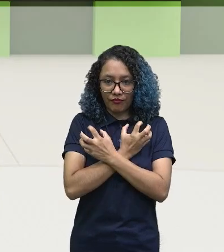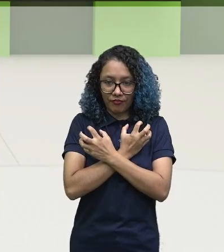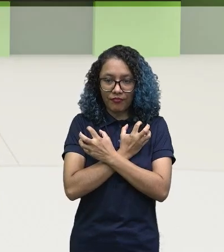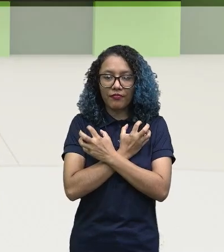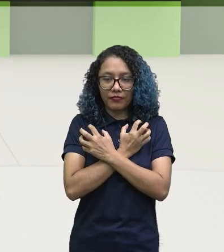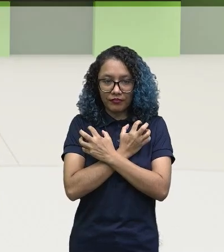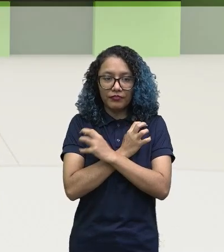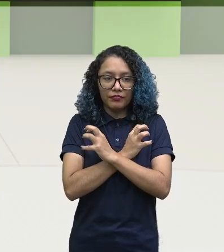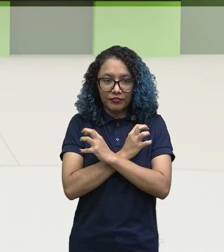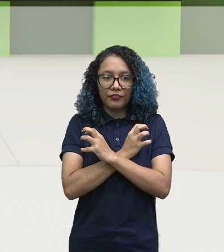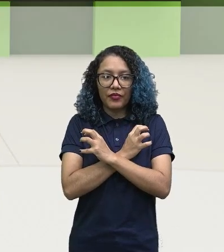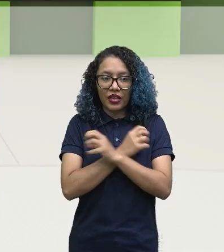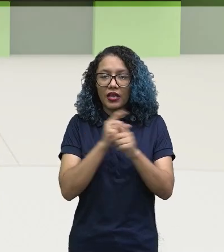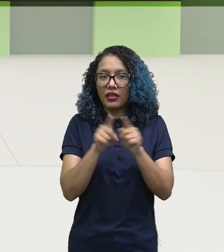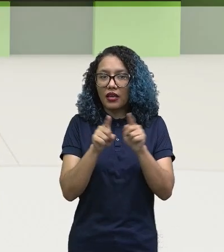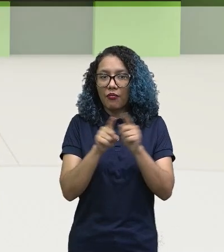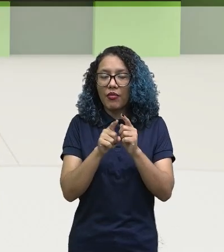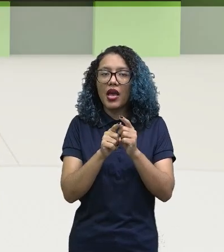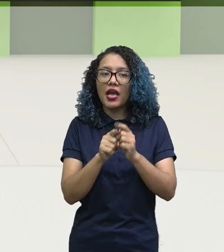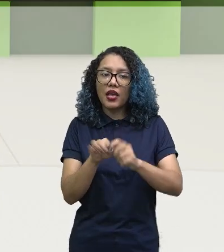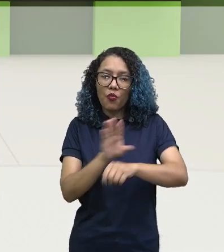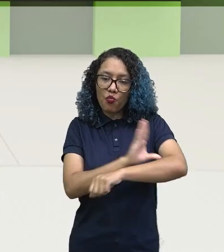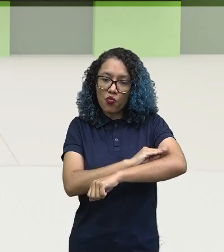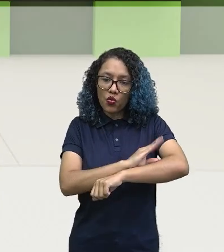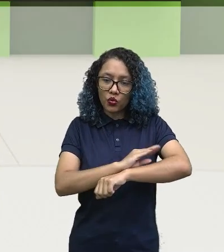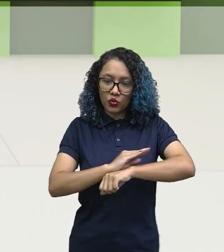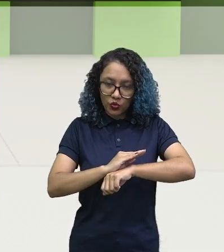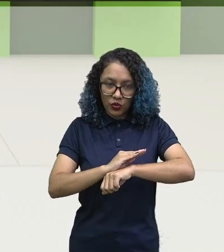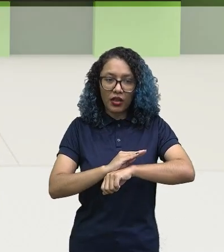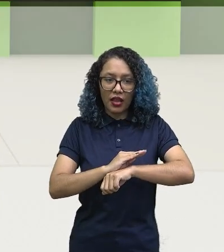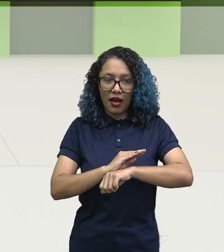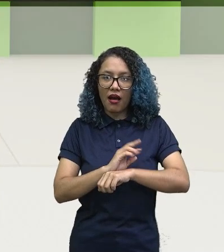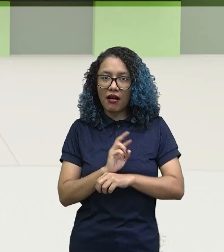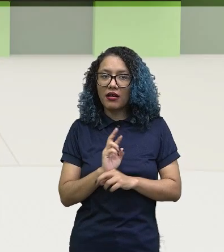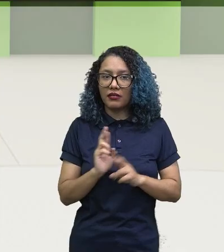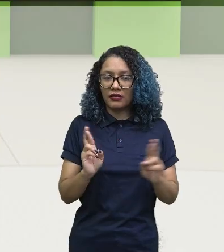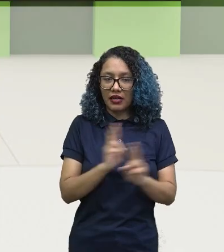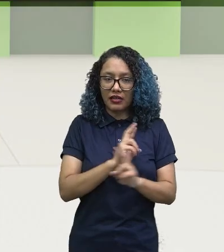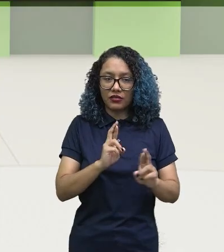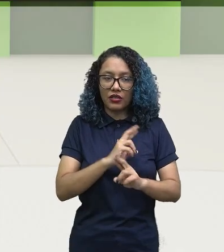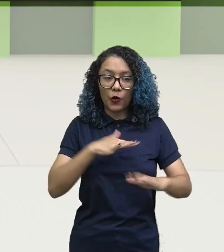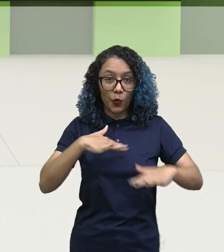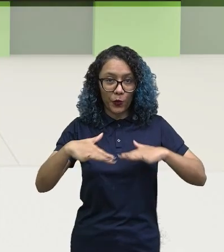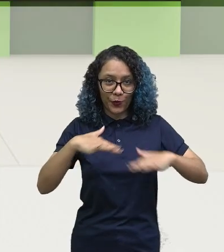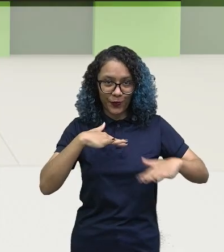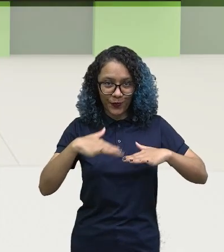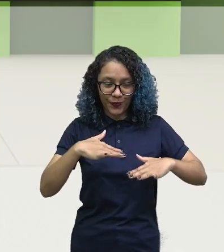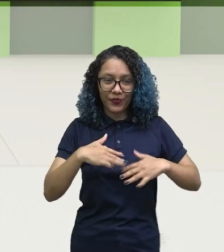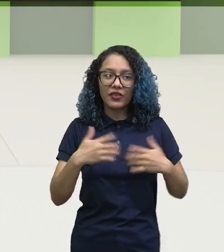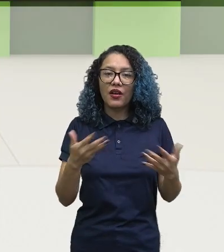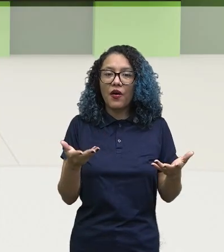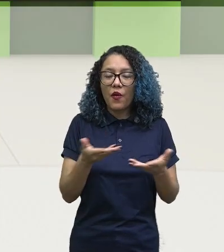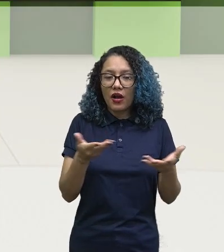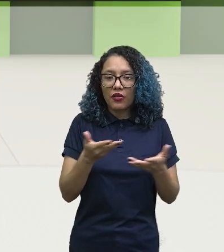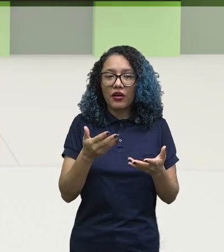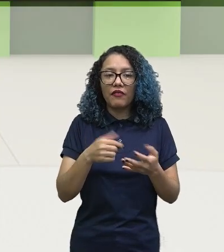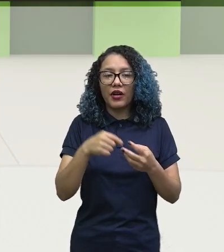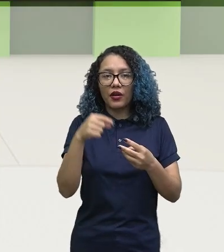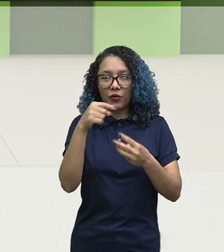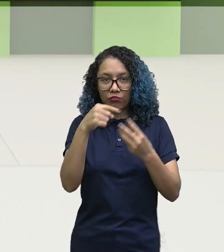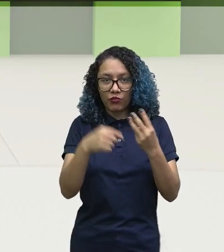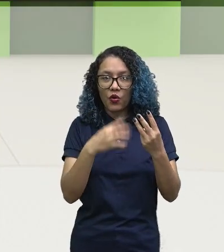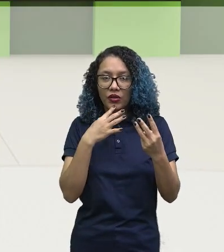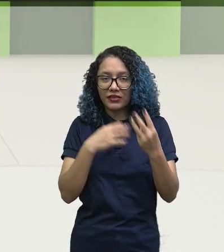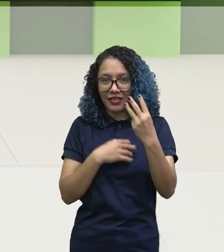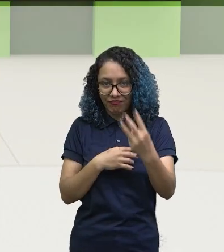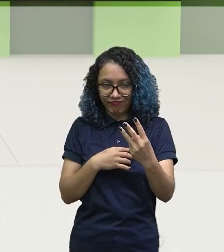o sistema muscular, que está relacionado ali com a movimentação. Né? Então, a gente vai conhecer um pouquinho mais sobre esses 3